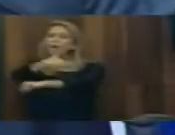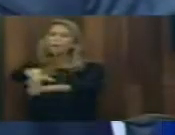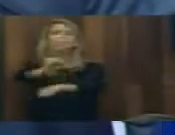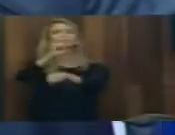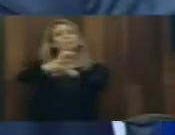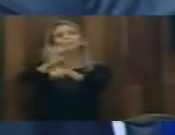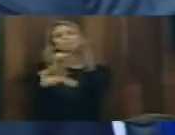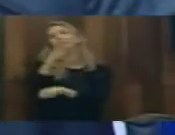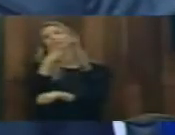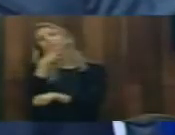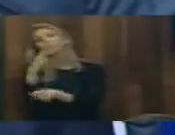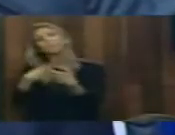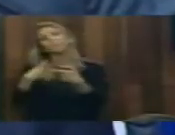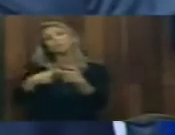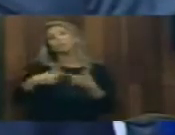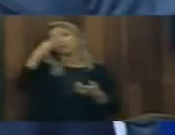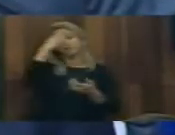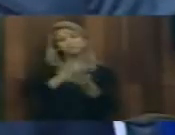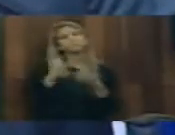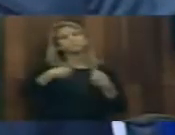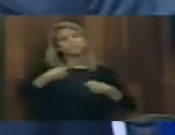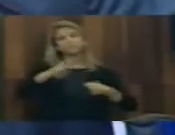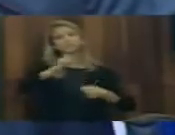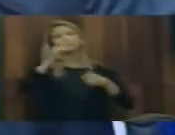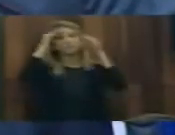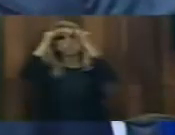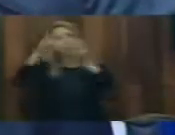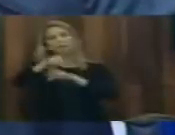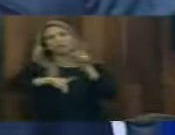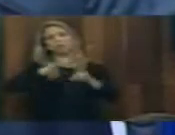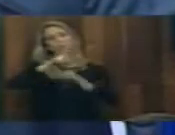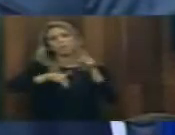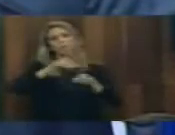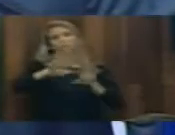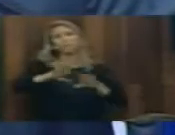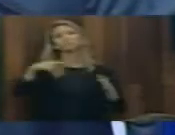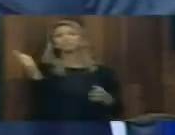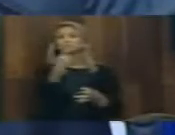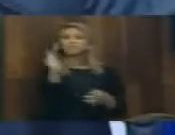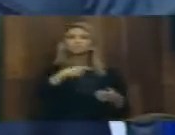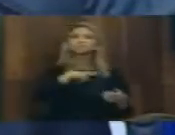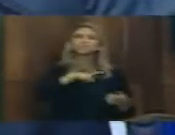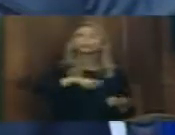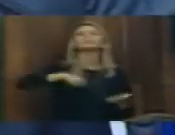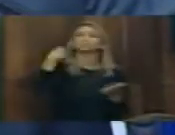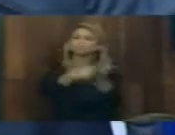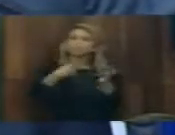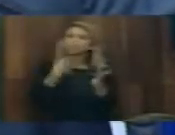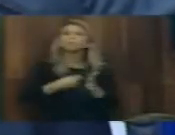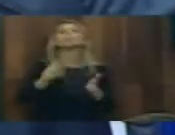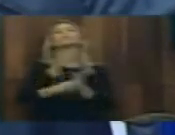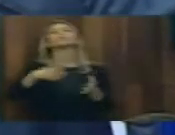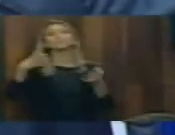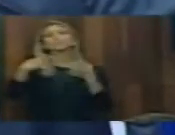porque é um direito à dignidade da população e nós tivemos o trabalho para poder sanar esse problema e graças